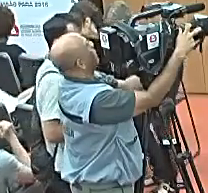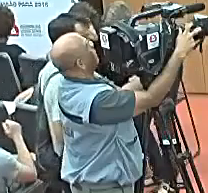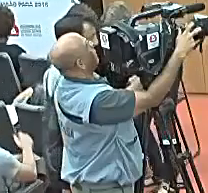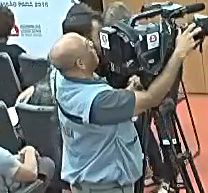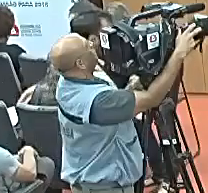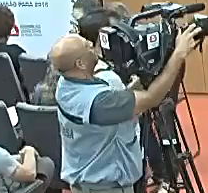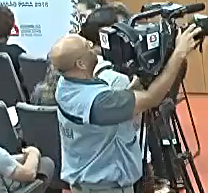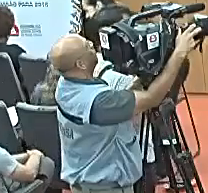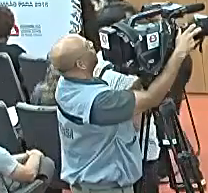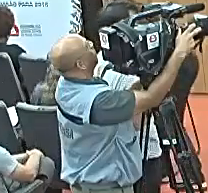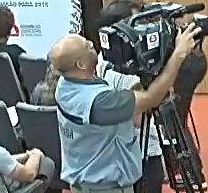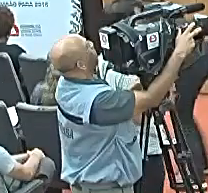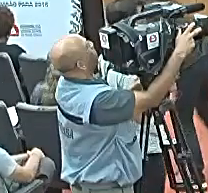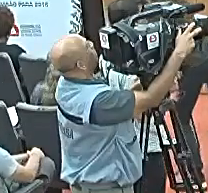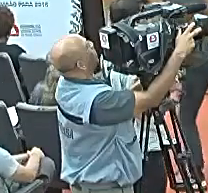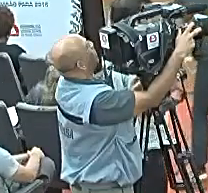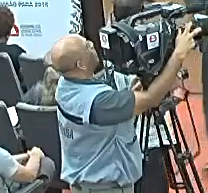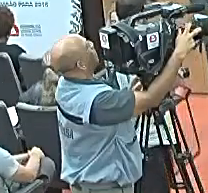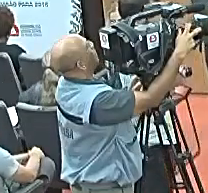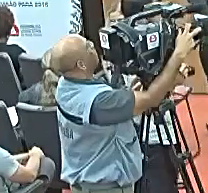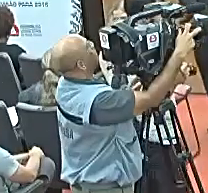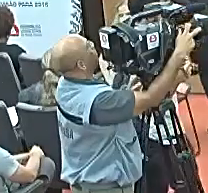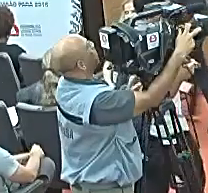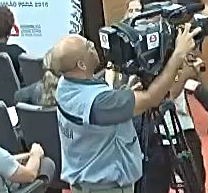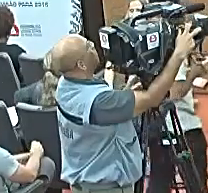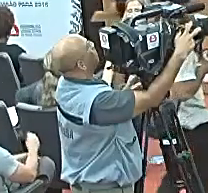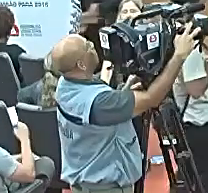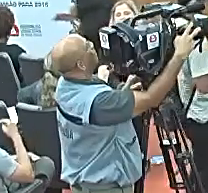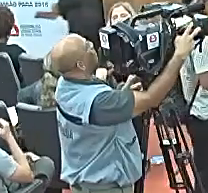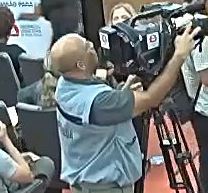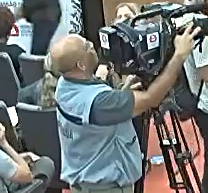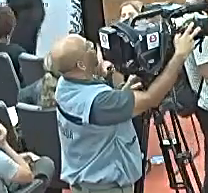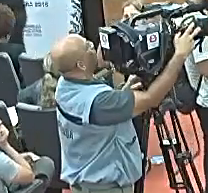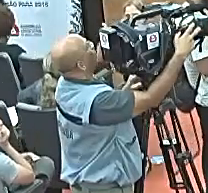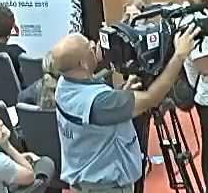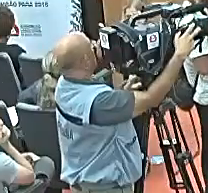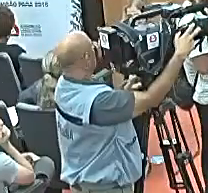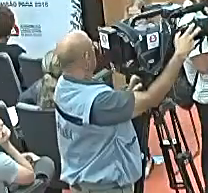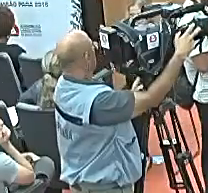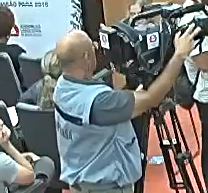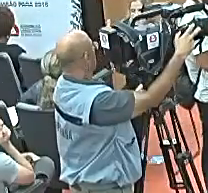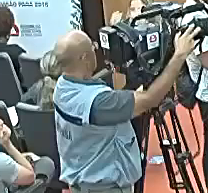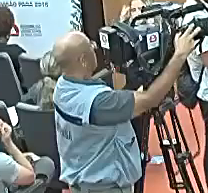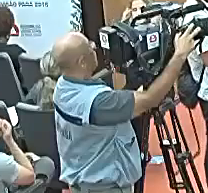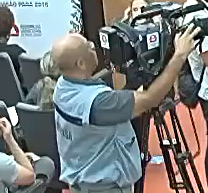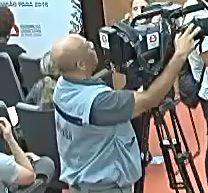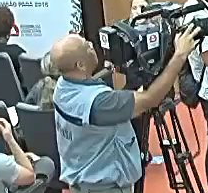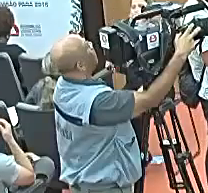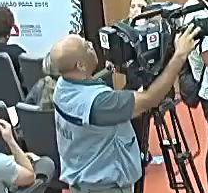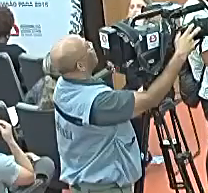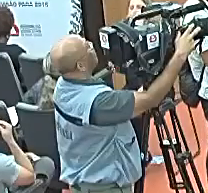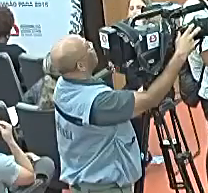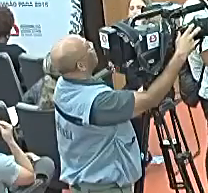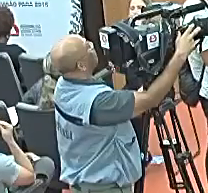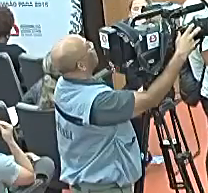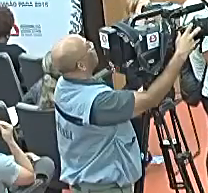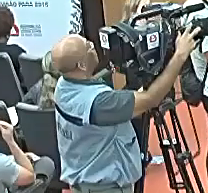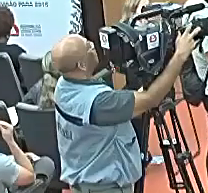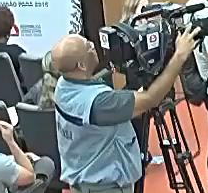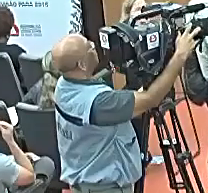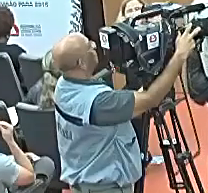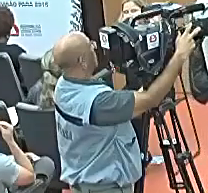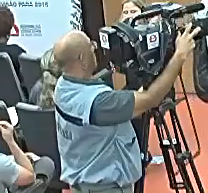cumprimentar também é o vilson e deputado federal eleito agora eu matei o vereador